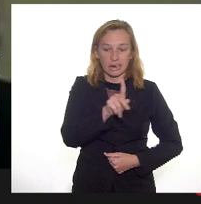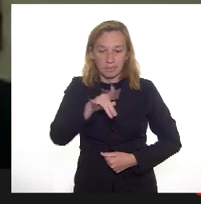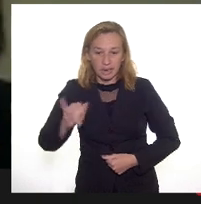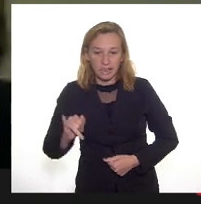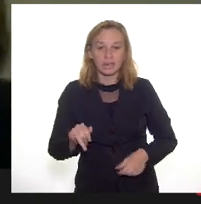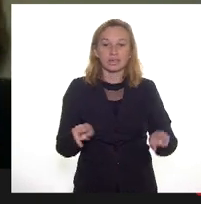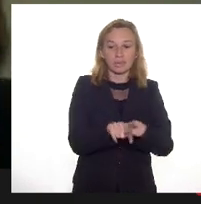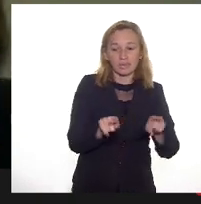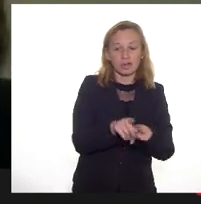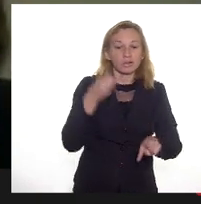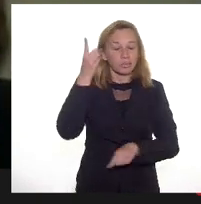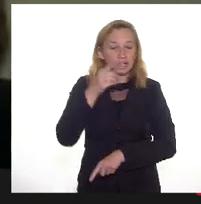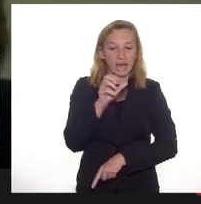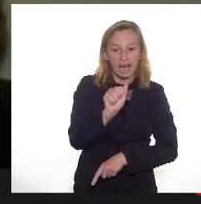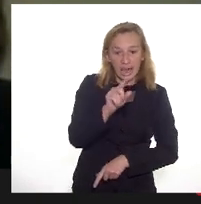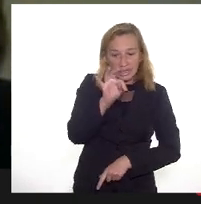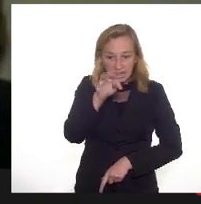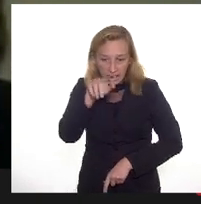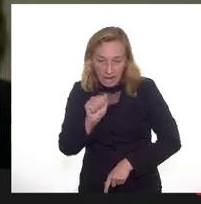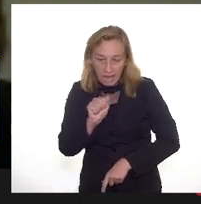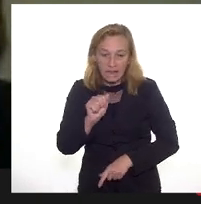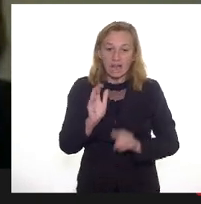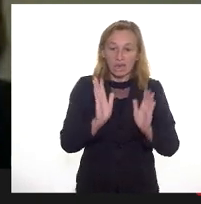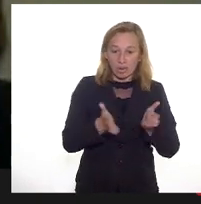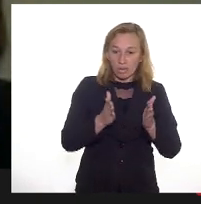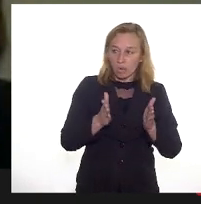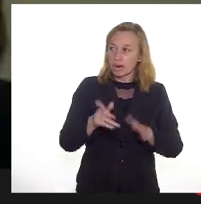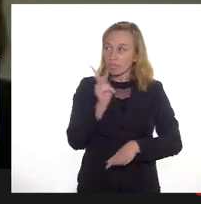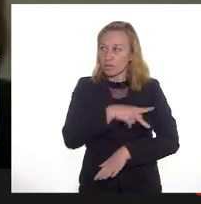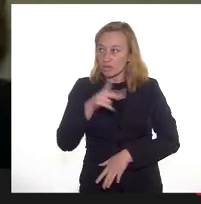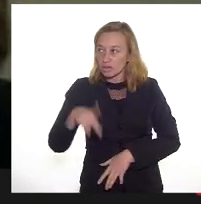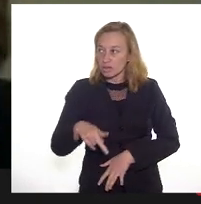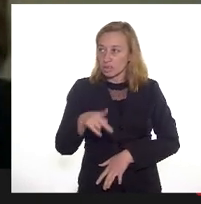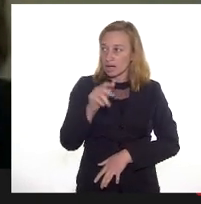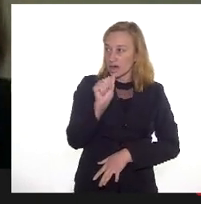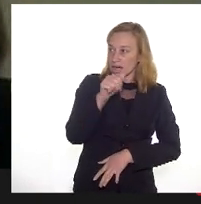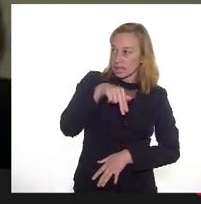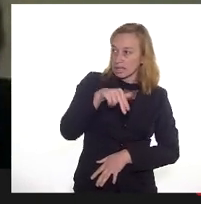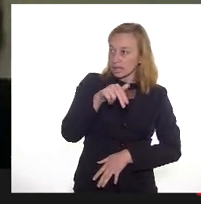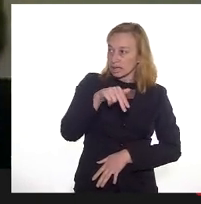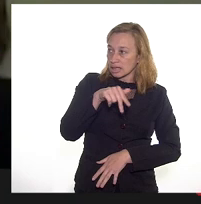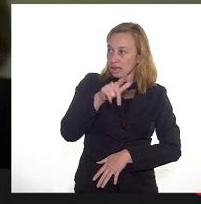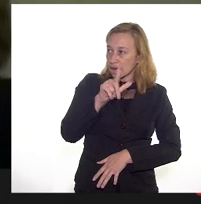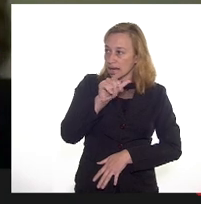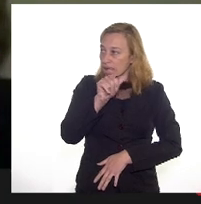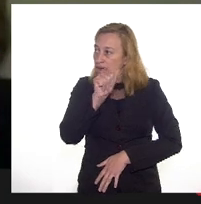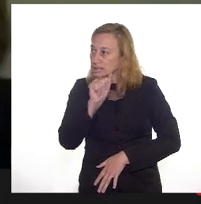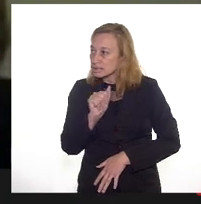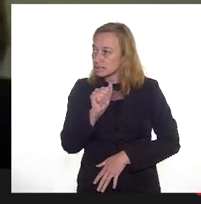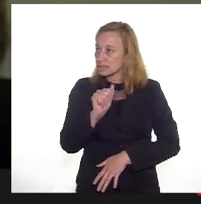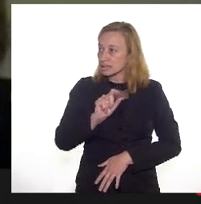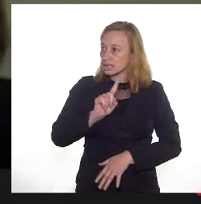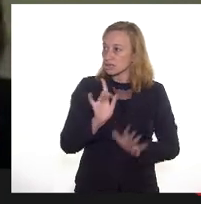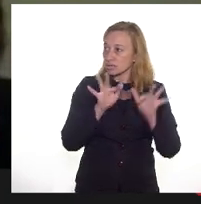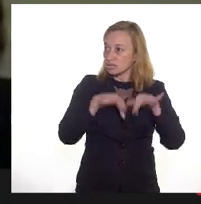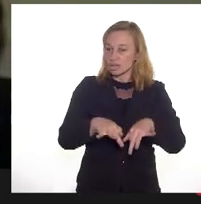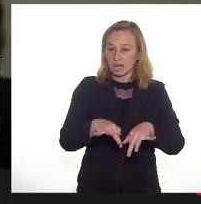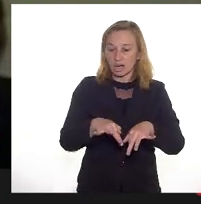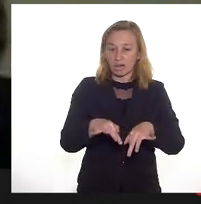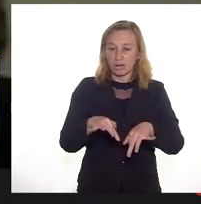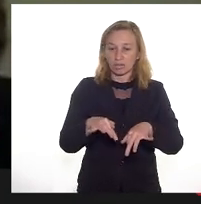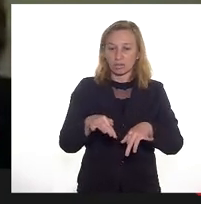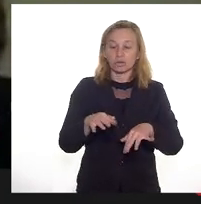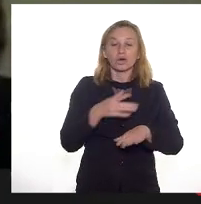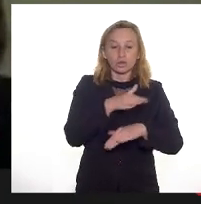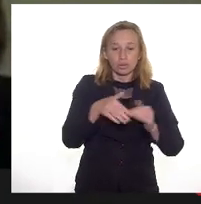Átila Nunes. Então, nesse momento, nós vamos passar para a professora Lana Lage e, ao final, então, os senhores deputados farão